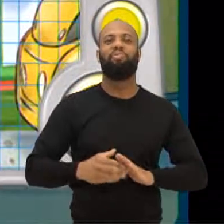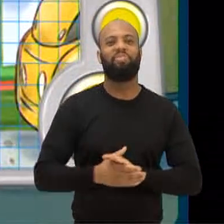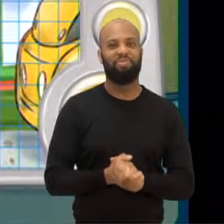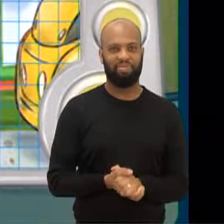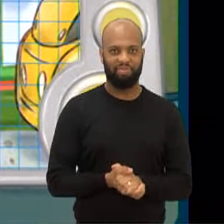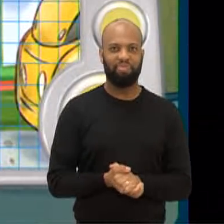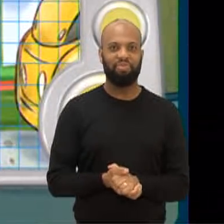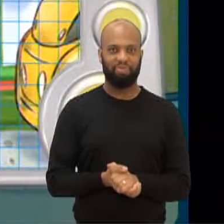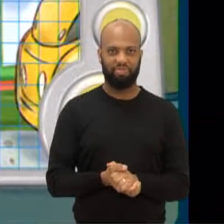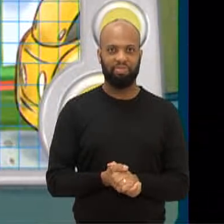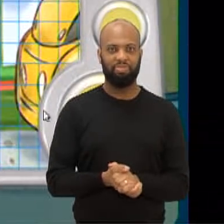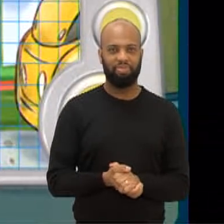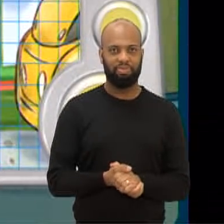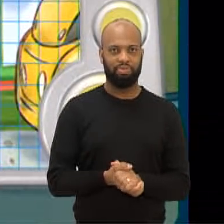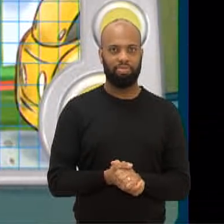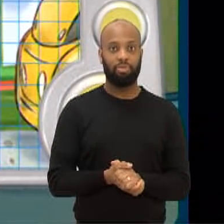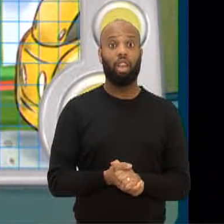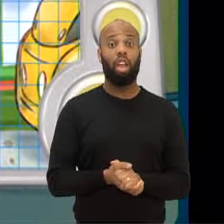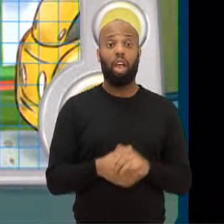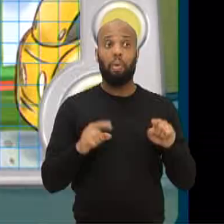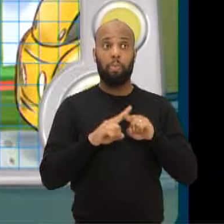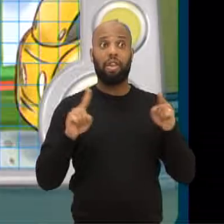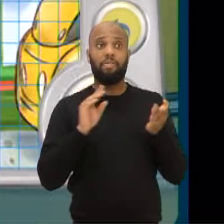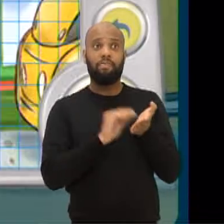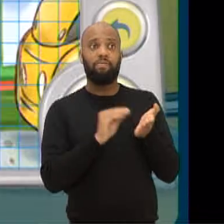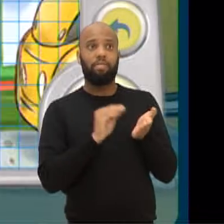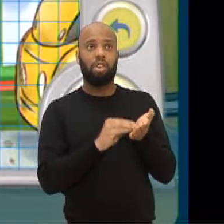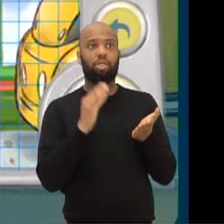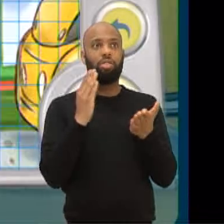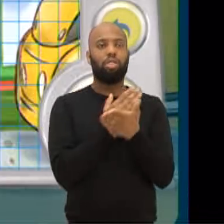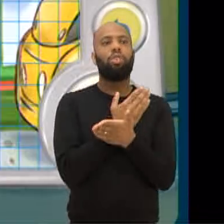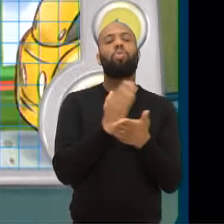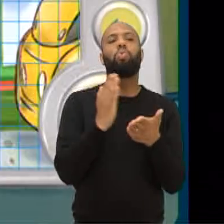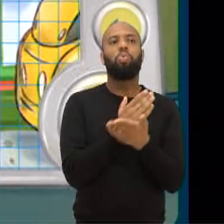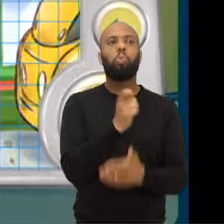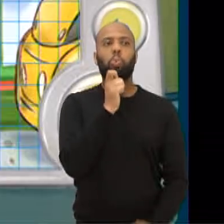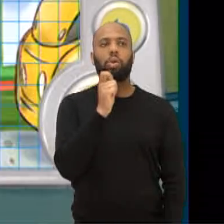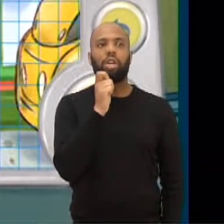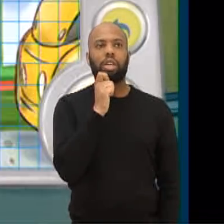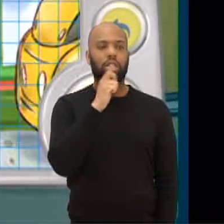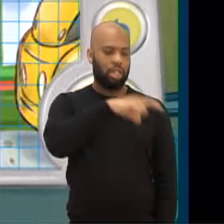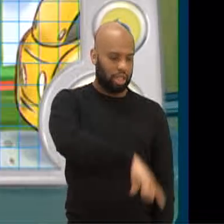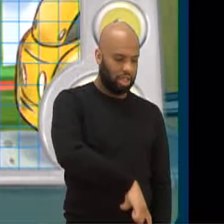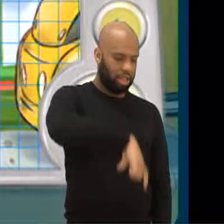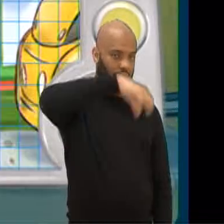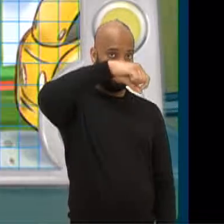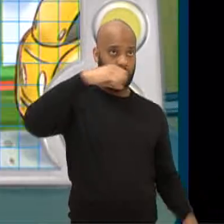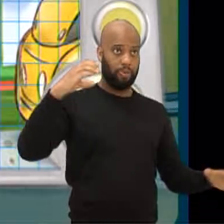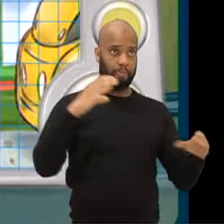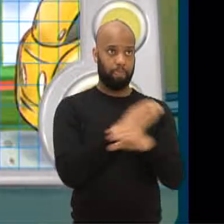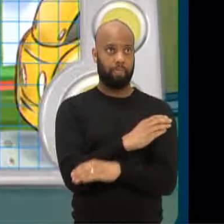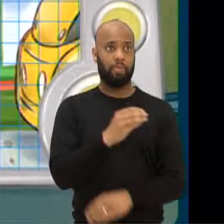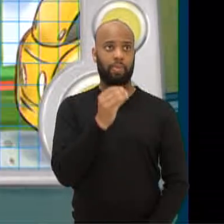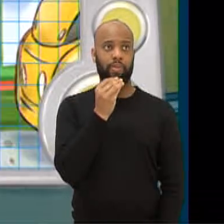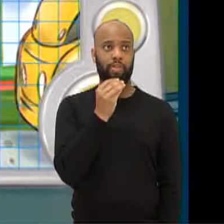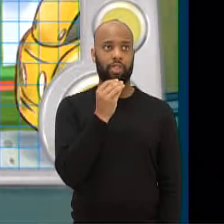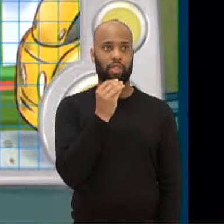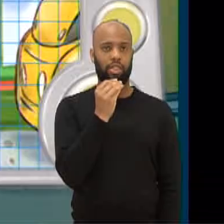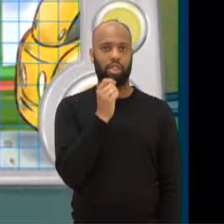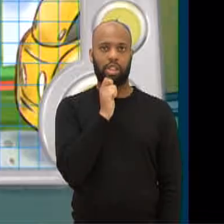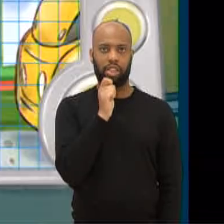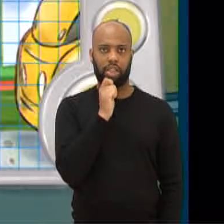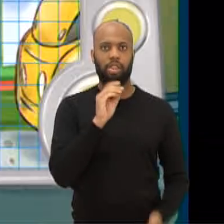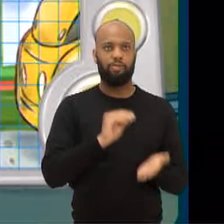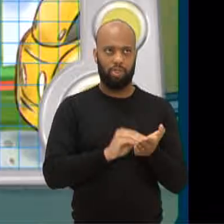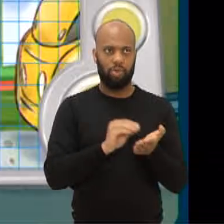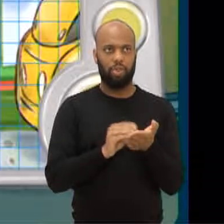completando o encaixe. Ainda falta algumas peças para concluir a figura da fachada. Agora